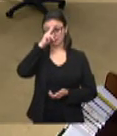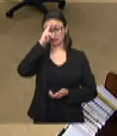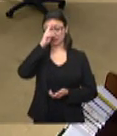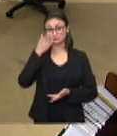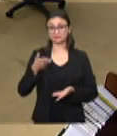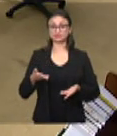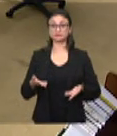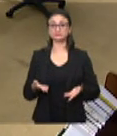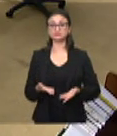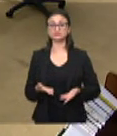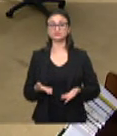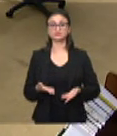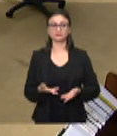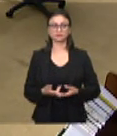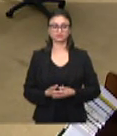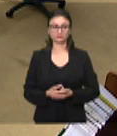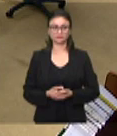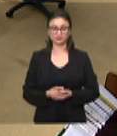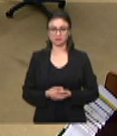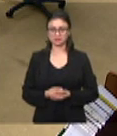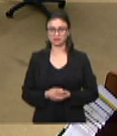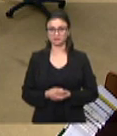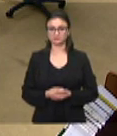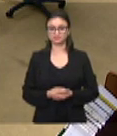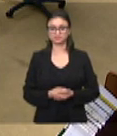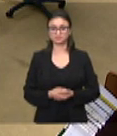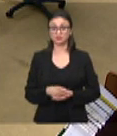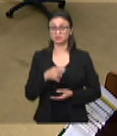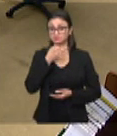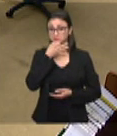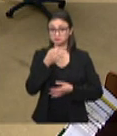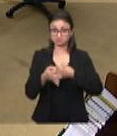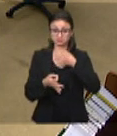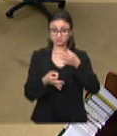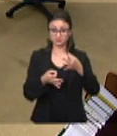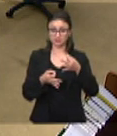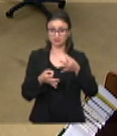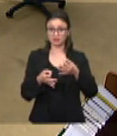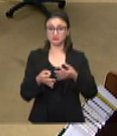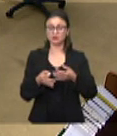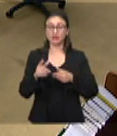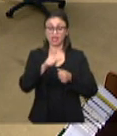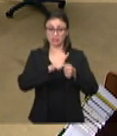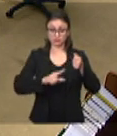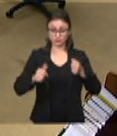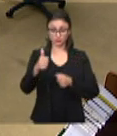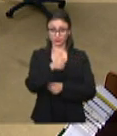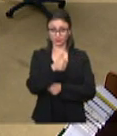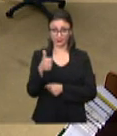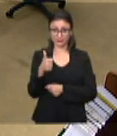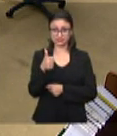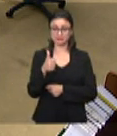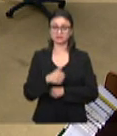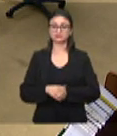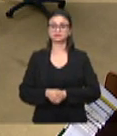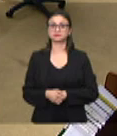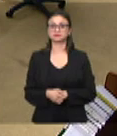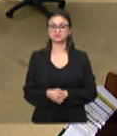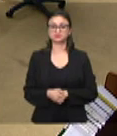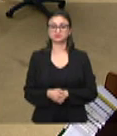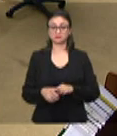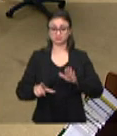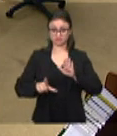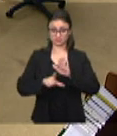para aderir à sugestão do ministro Ricardo Lewandowski. Confiram, eu estou sem então, artigo 11. Artigo 11 do quê? Da